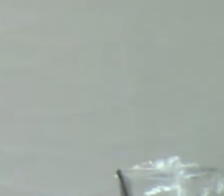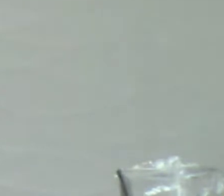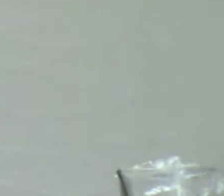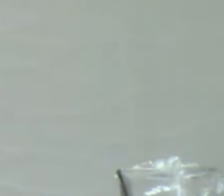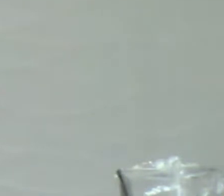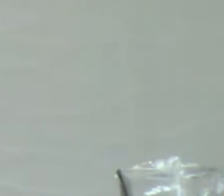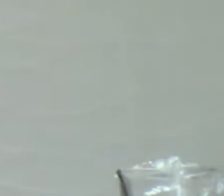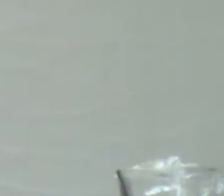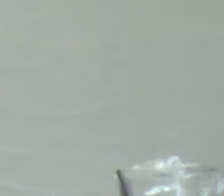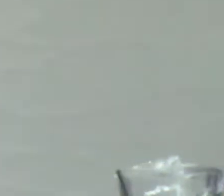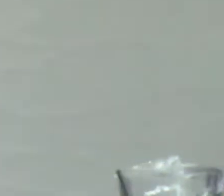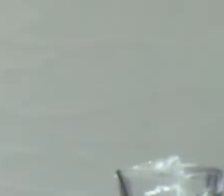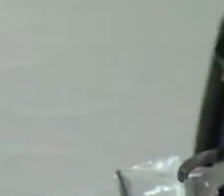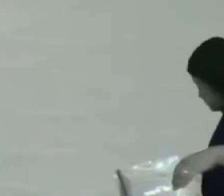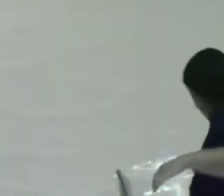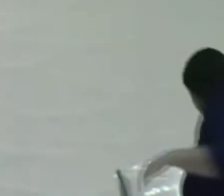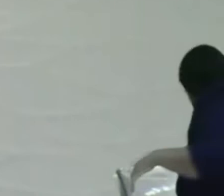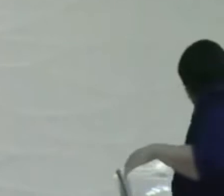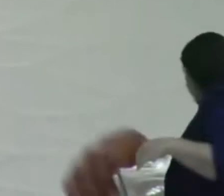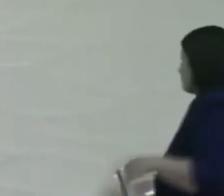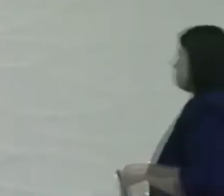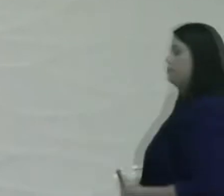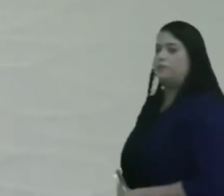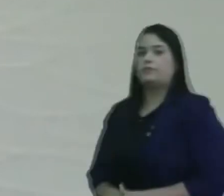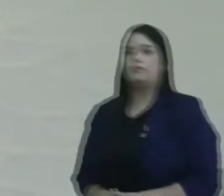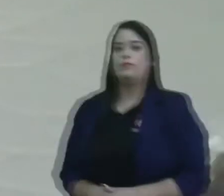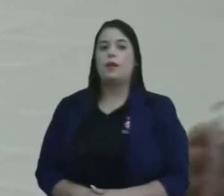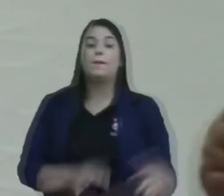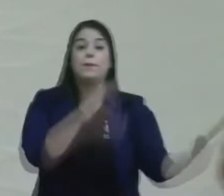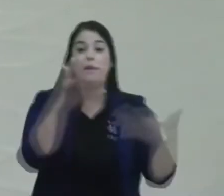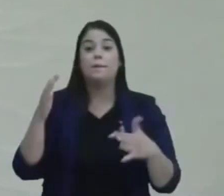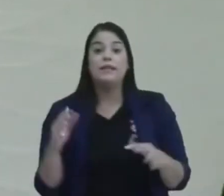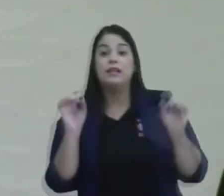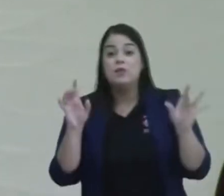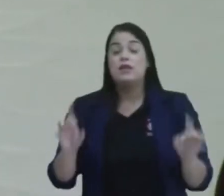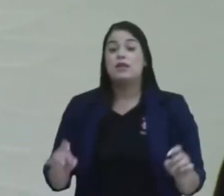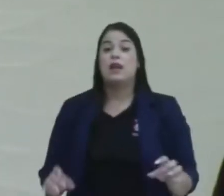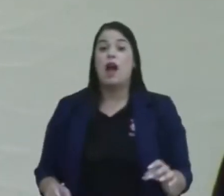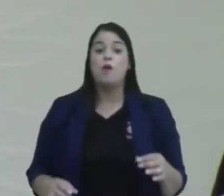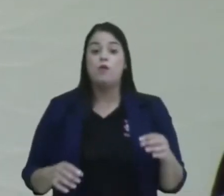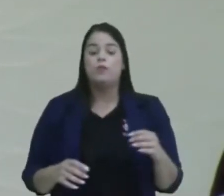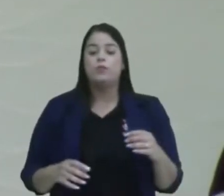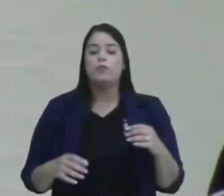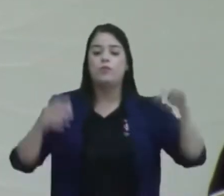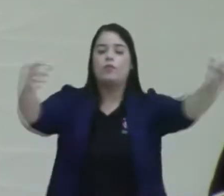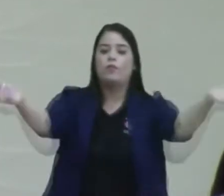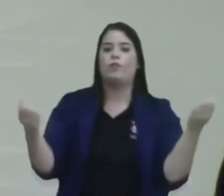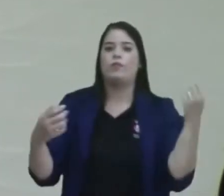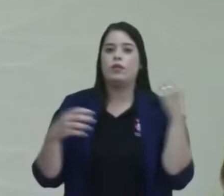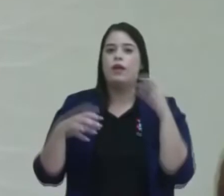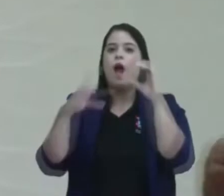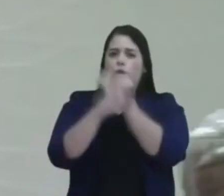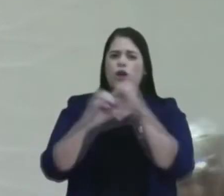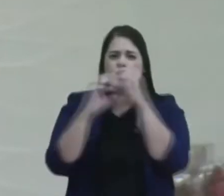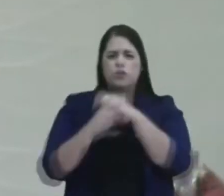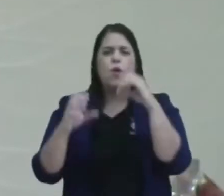os organizadores, mas quero os cantores que tiveram, né, pela primeira vez a oportunidade de se apresentar